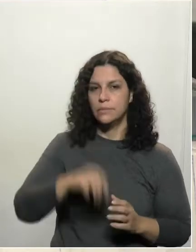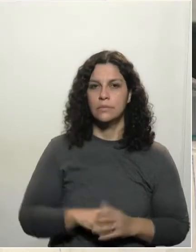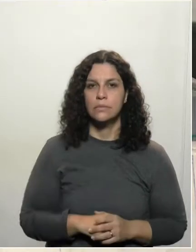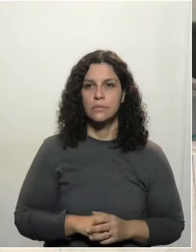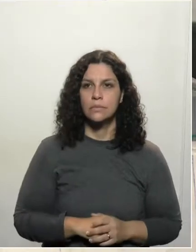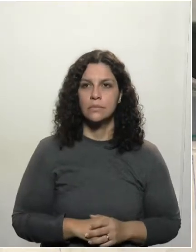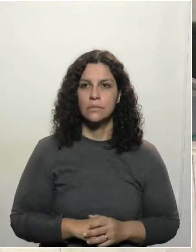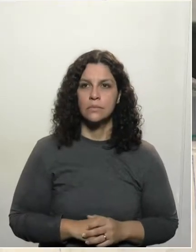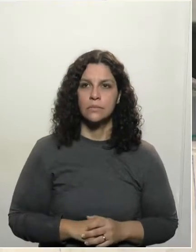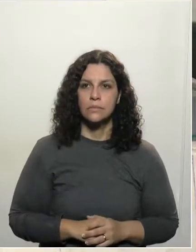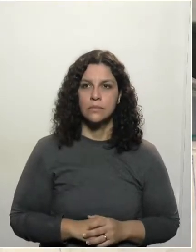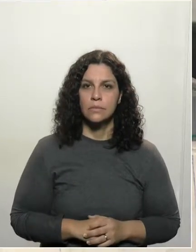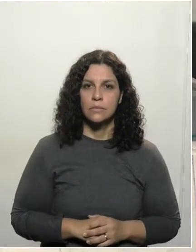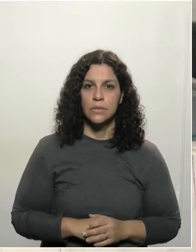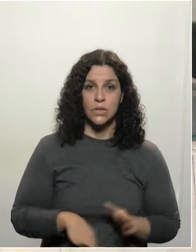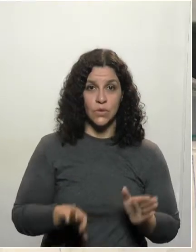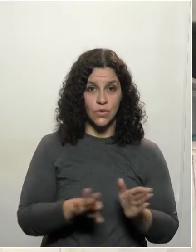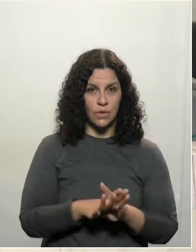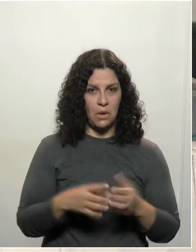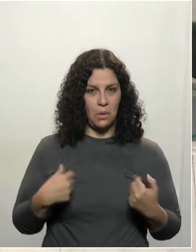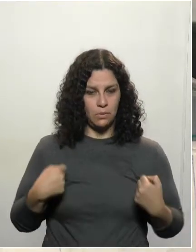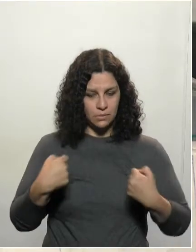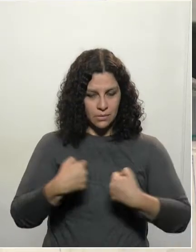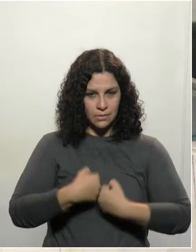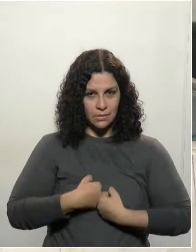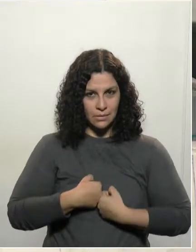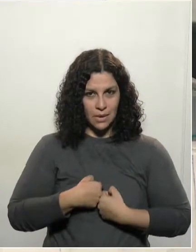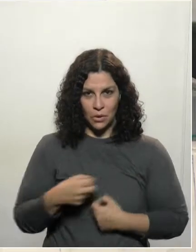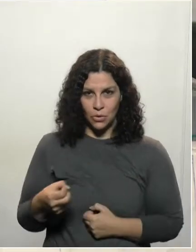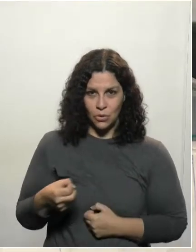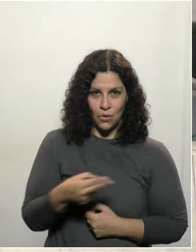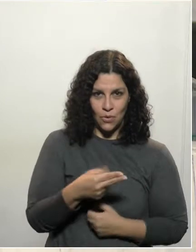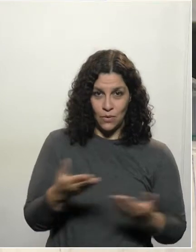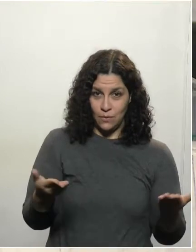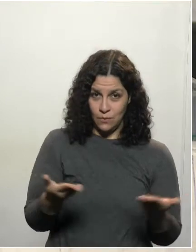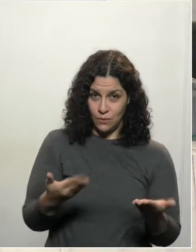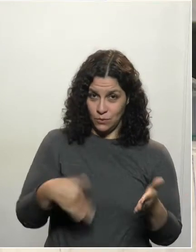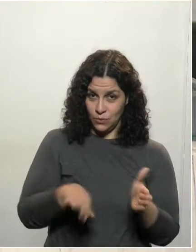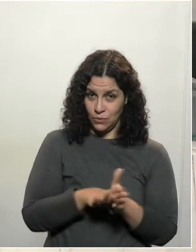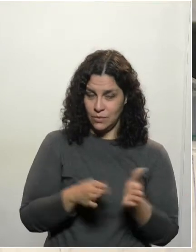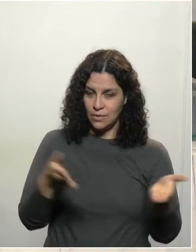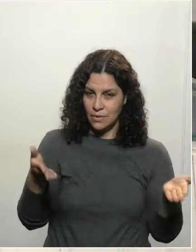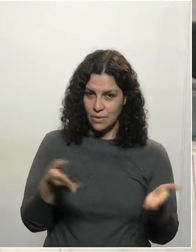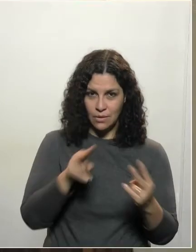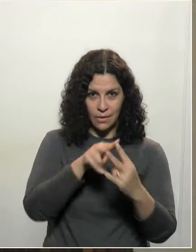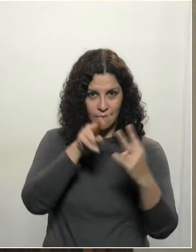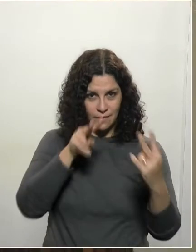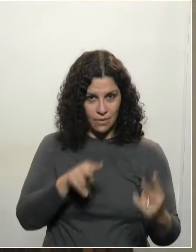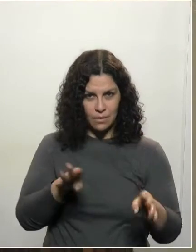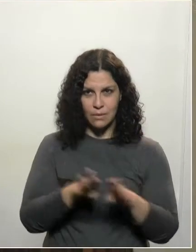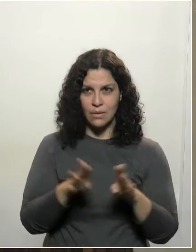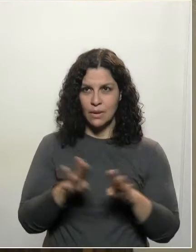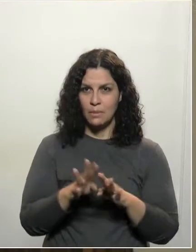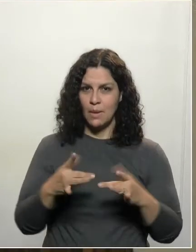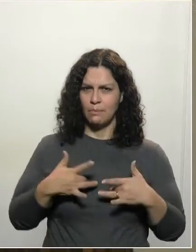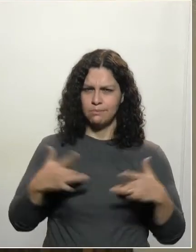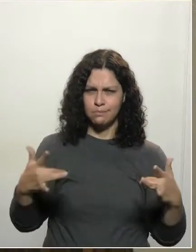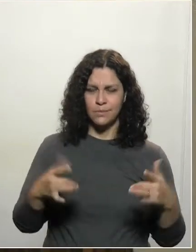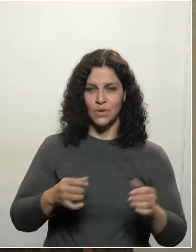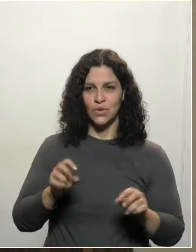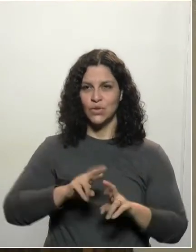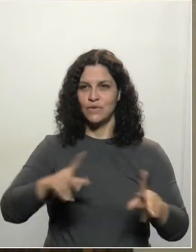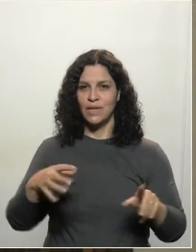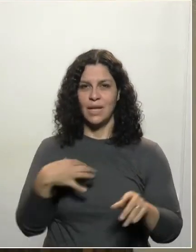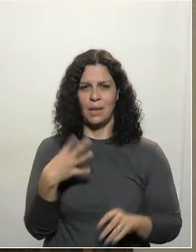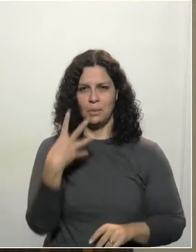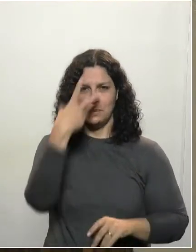que chega com um terno totalmente novo, né, chama atenção o seu terno